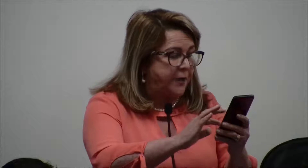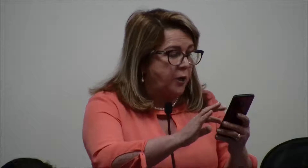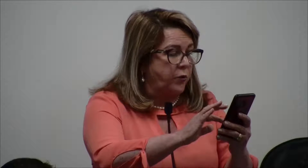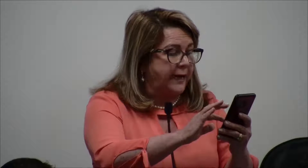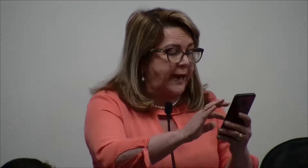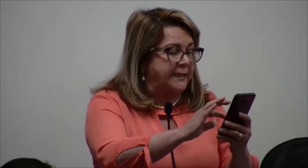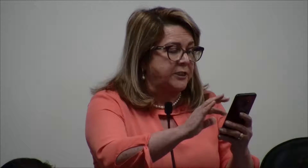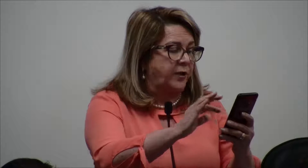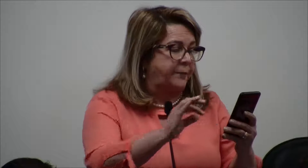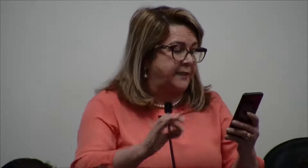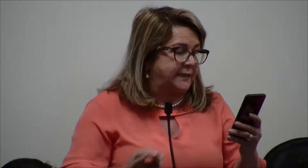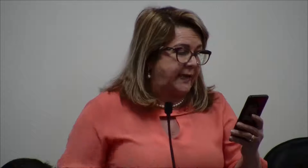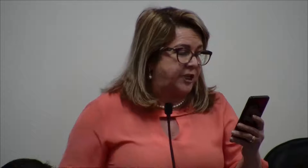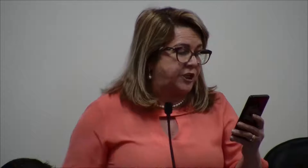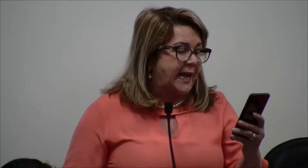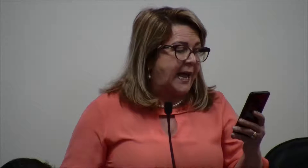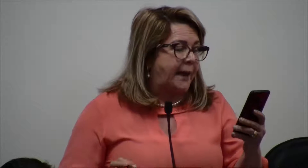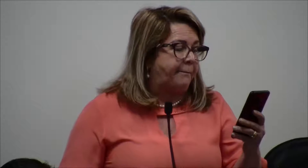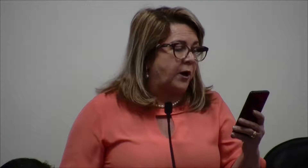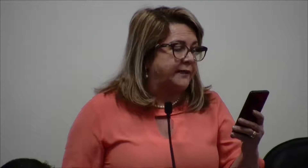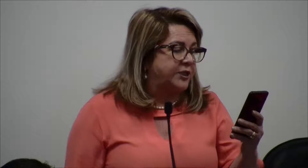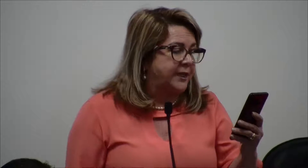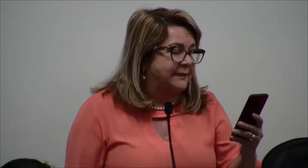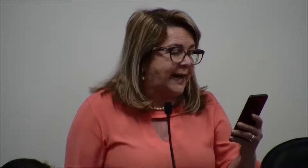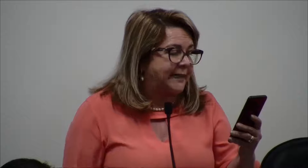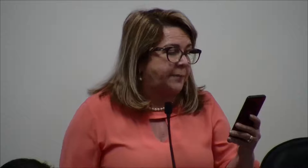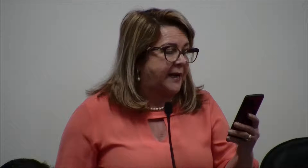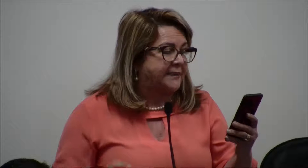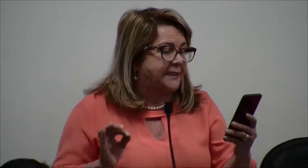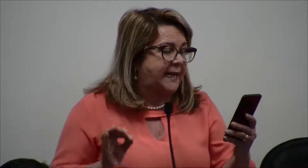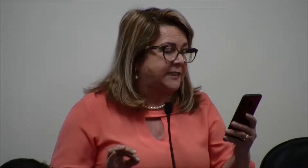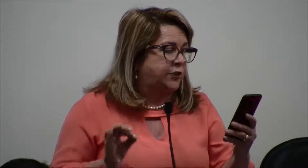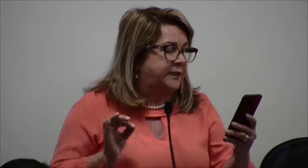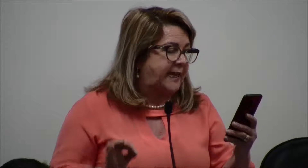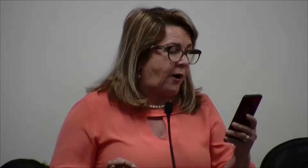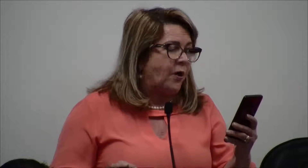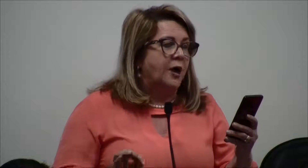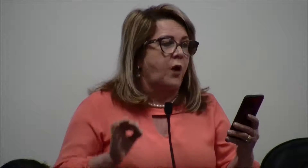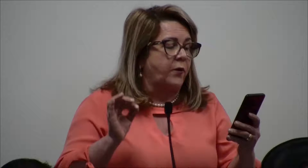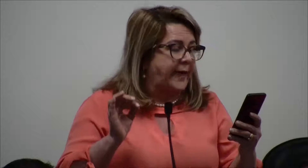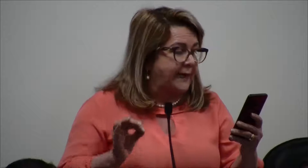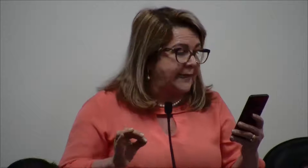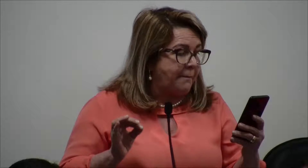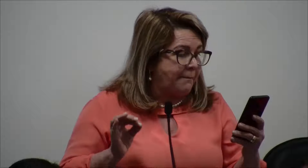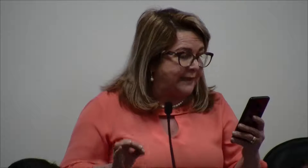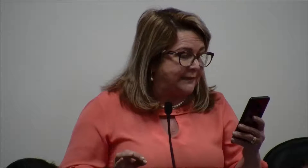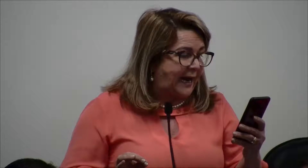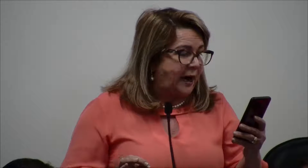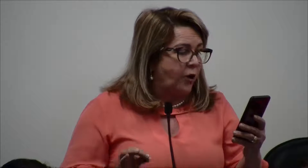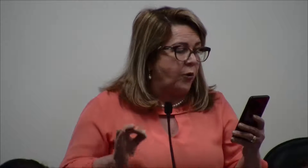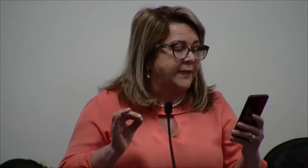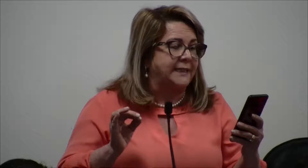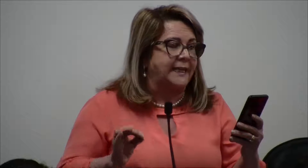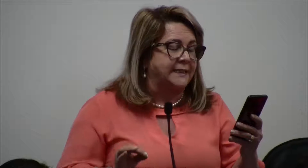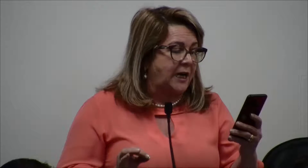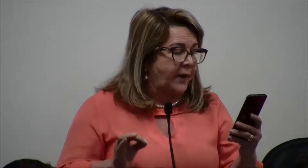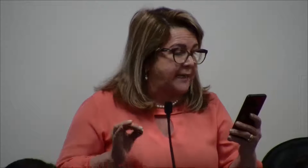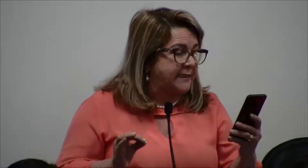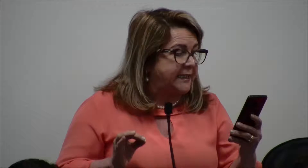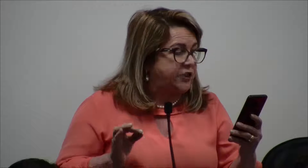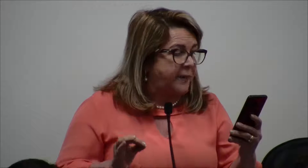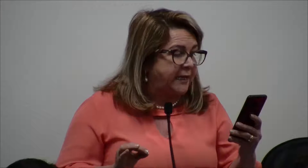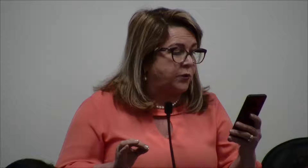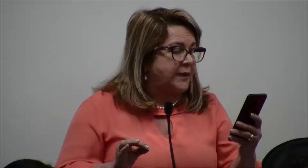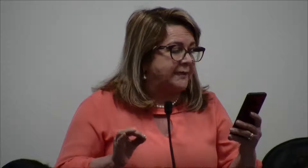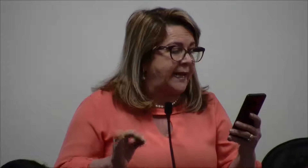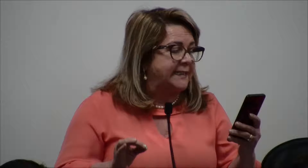familiar. O CRAS, senhora presidente, é a porta de entrada para assistência social. Qualquer demanda ou orientação a